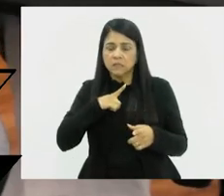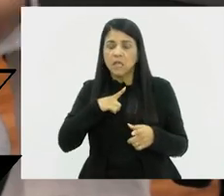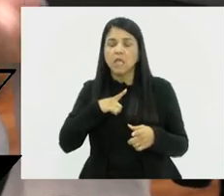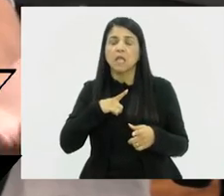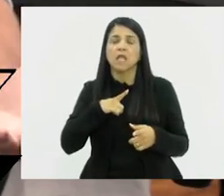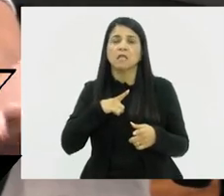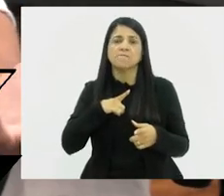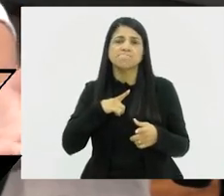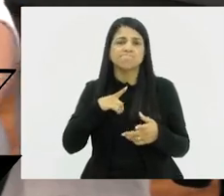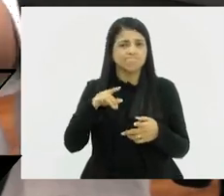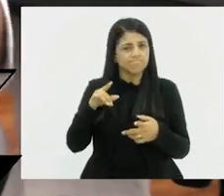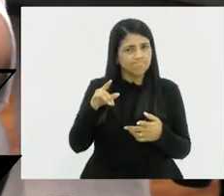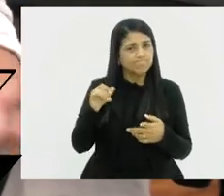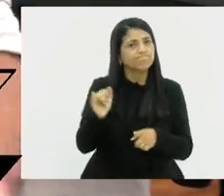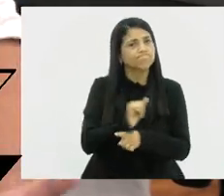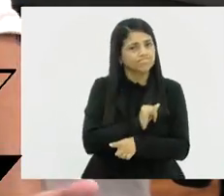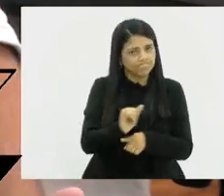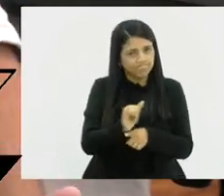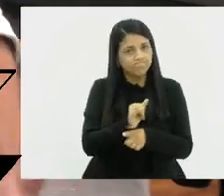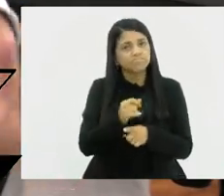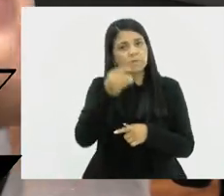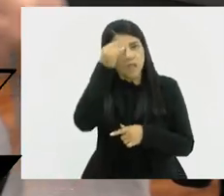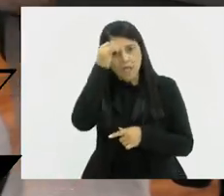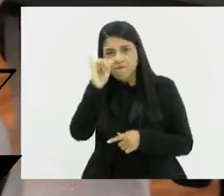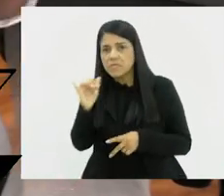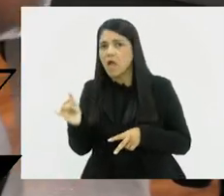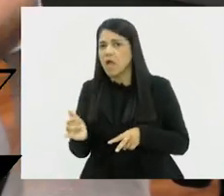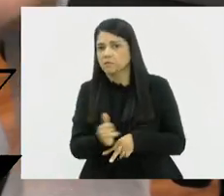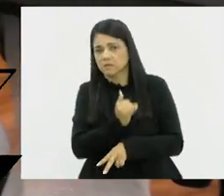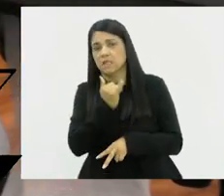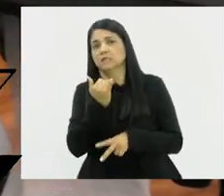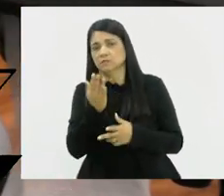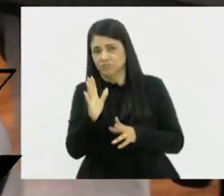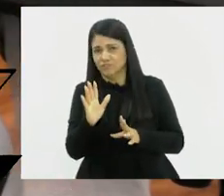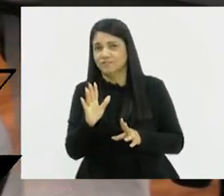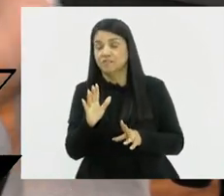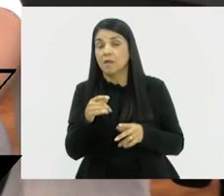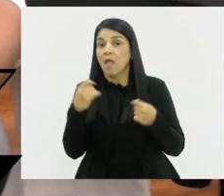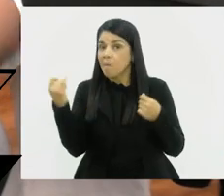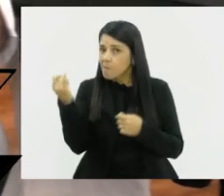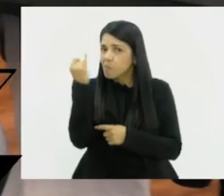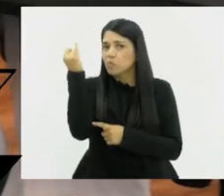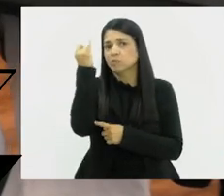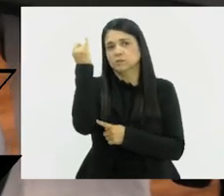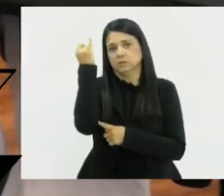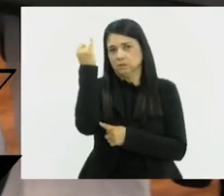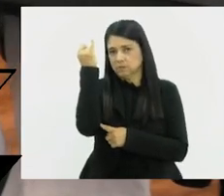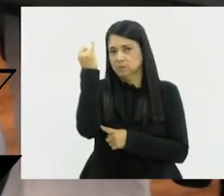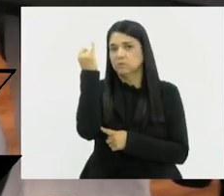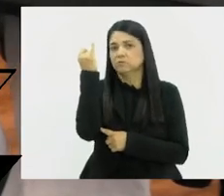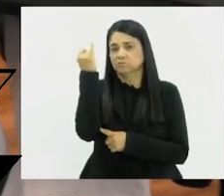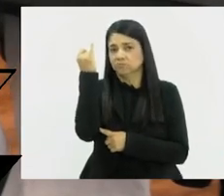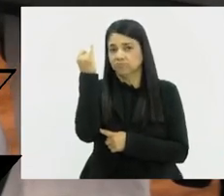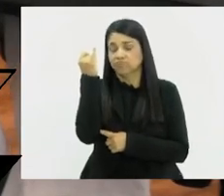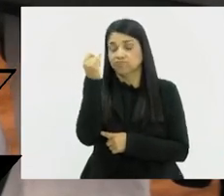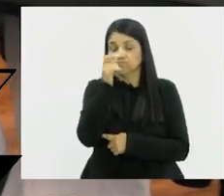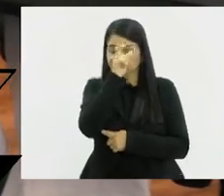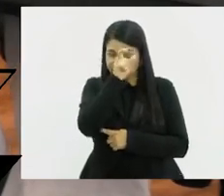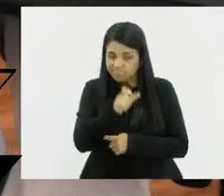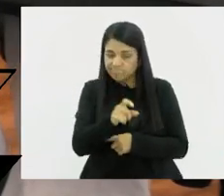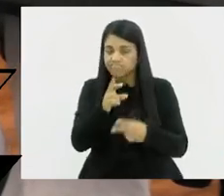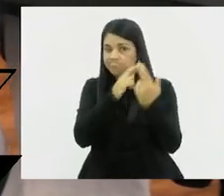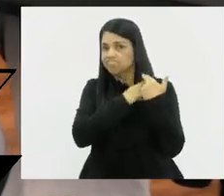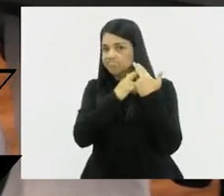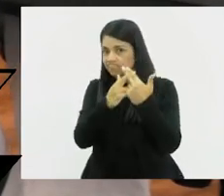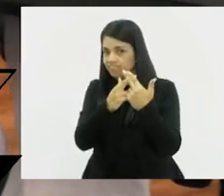existem formas de evitar um acidente. E eu, aí, sim, eu acho importante o proprietário do